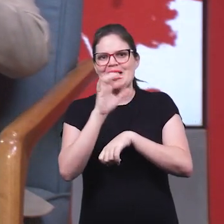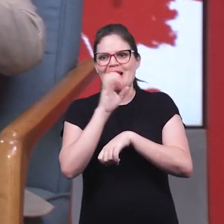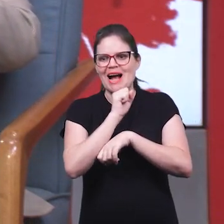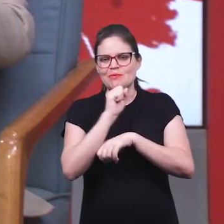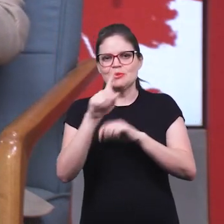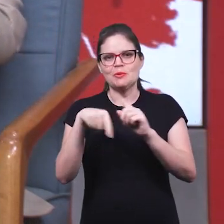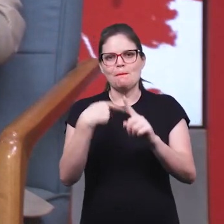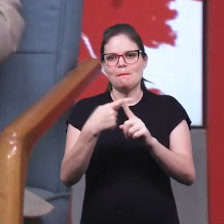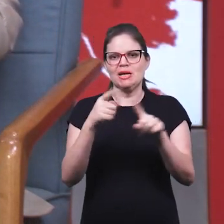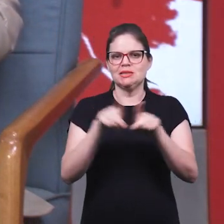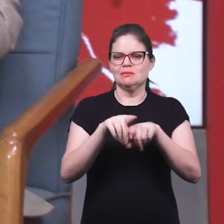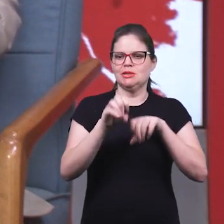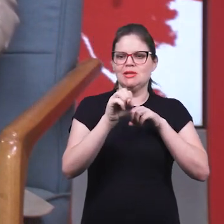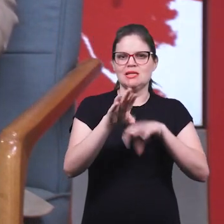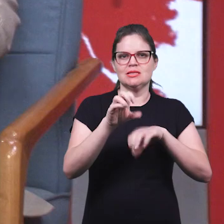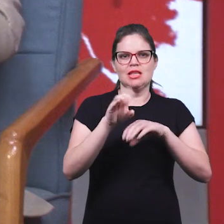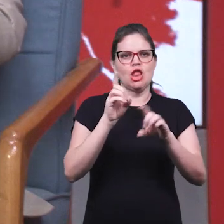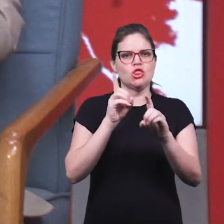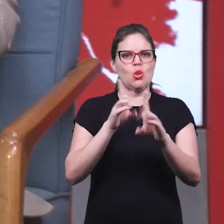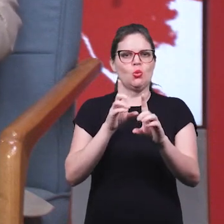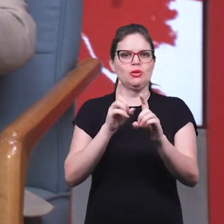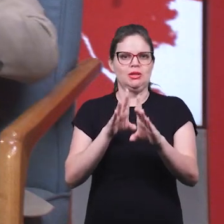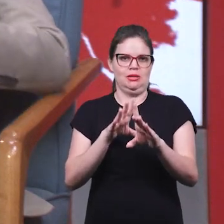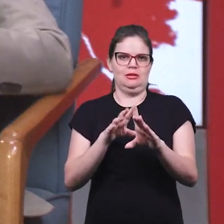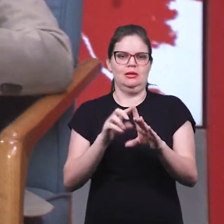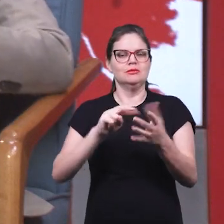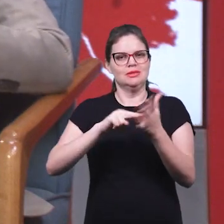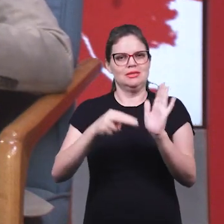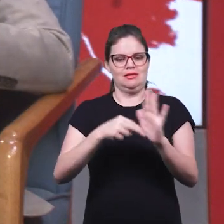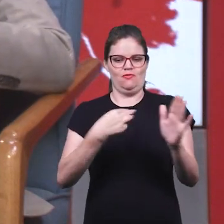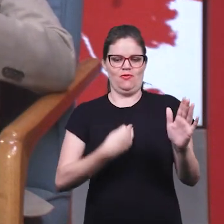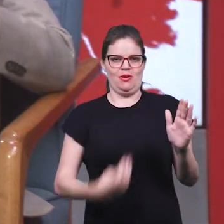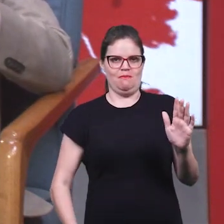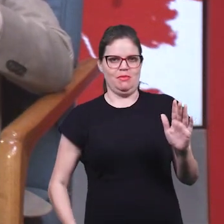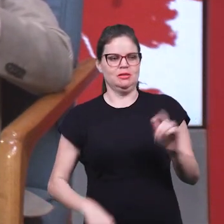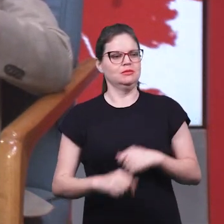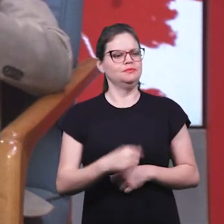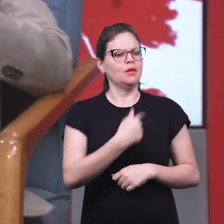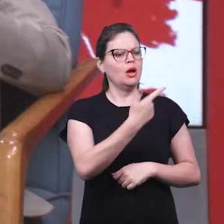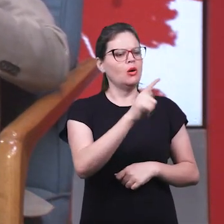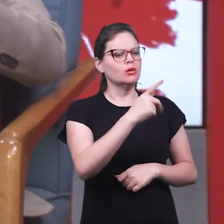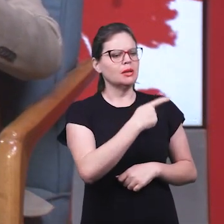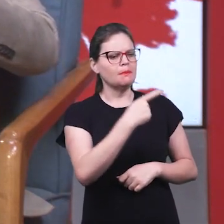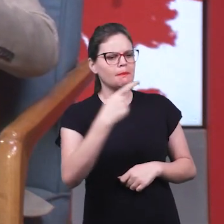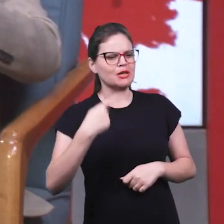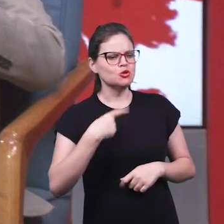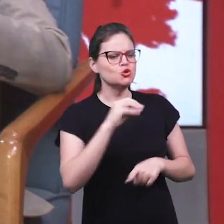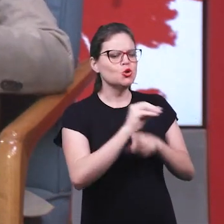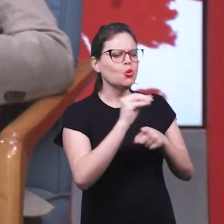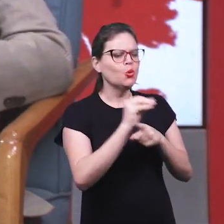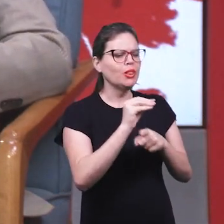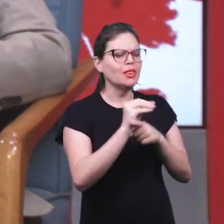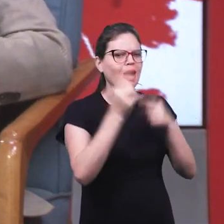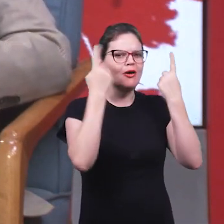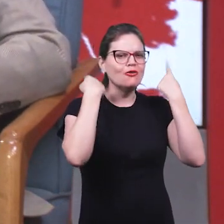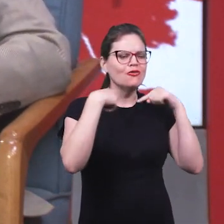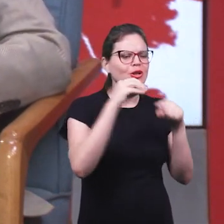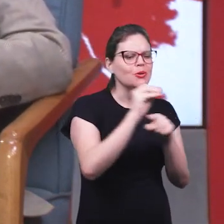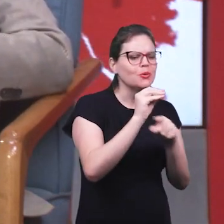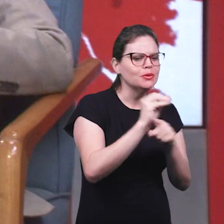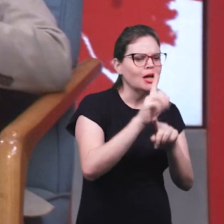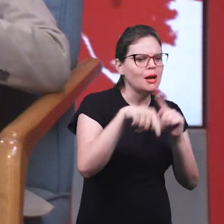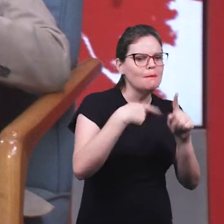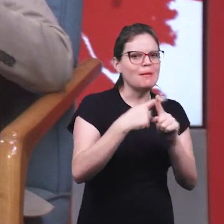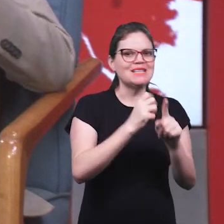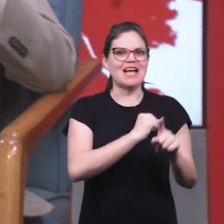também são ensinadores, doutrinadores, mestres. Tem outros que são pastores, mas têm uma característica mais de apóstolos,